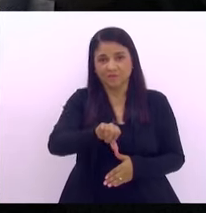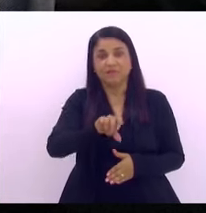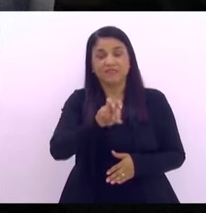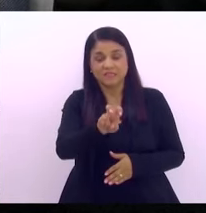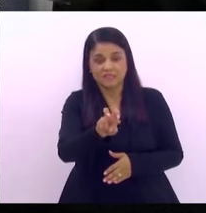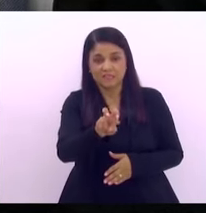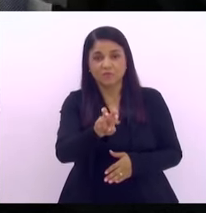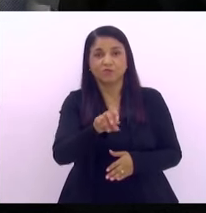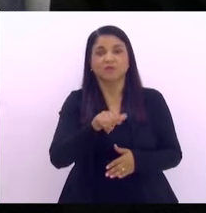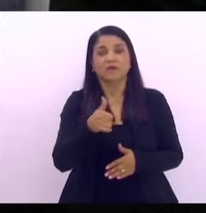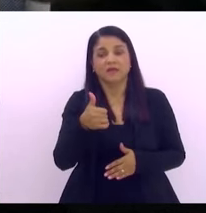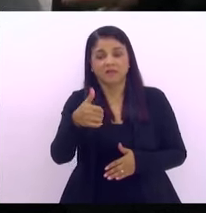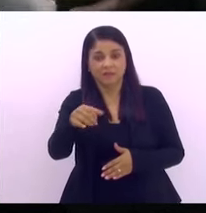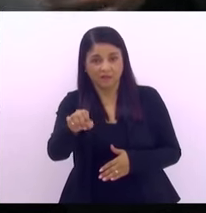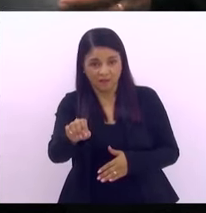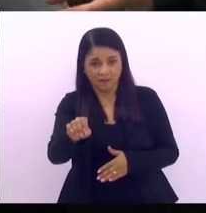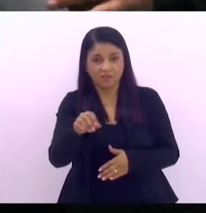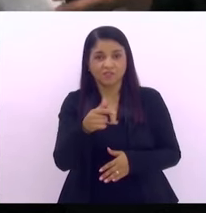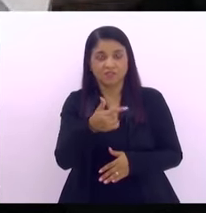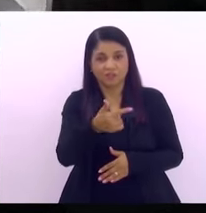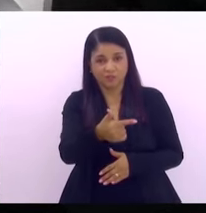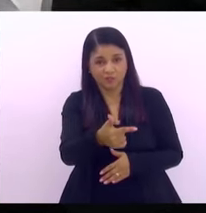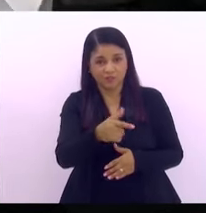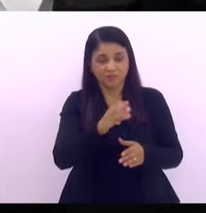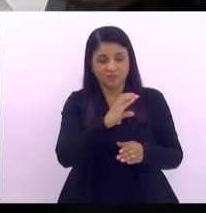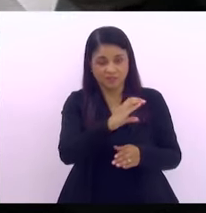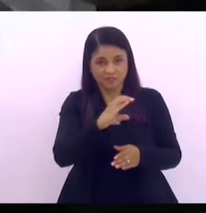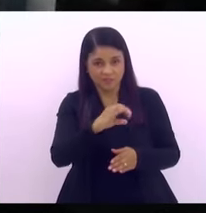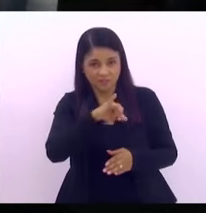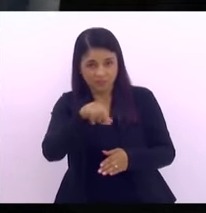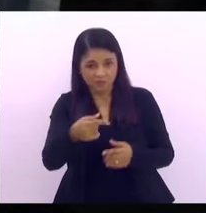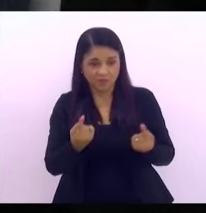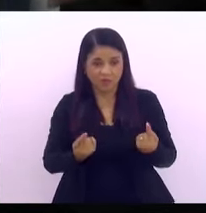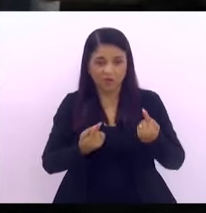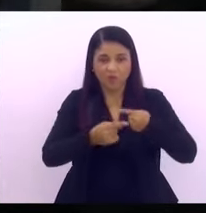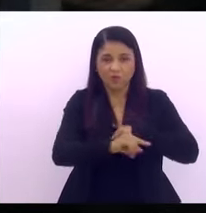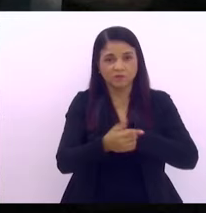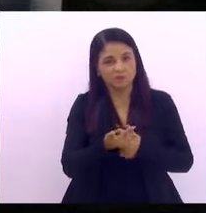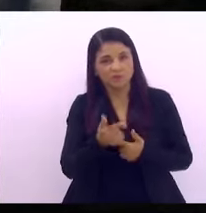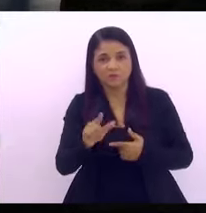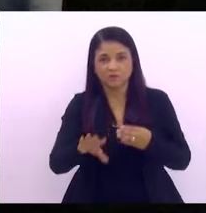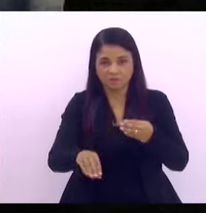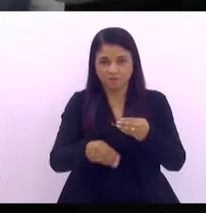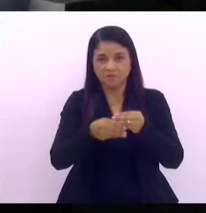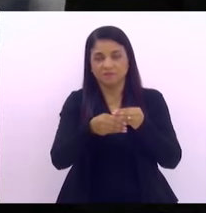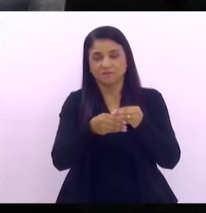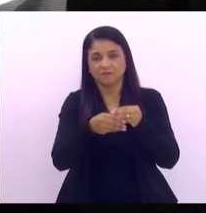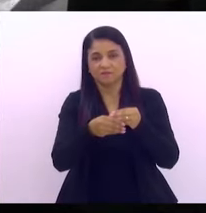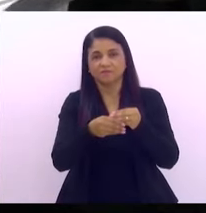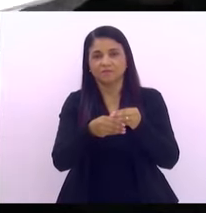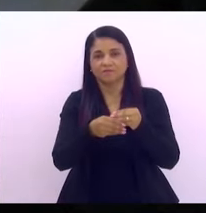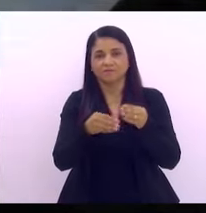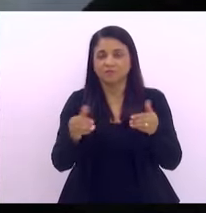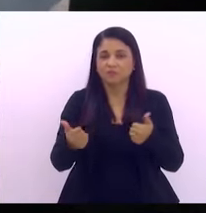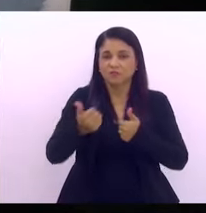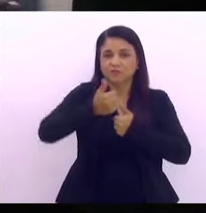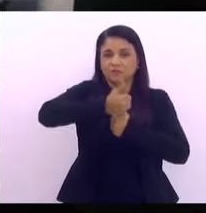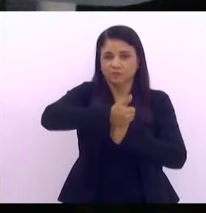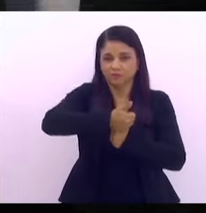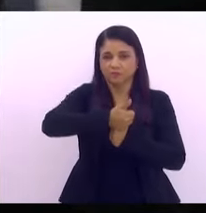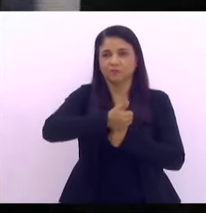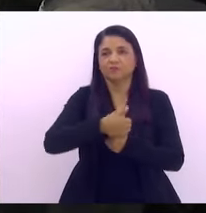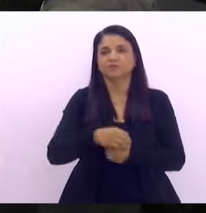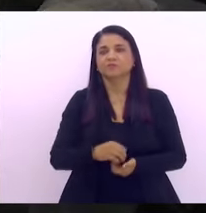CCJ, número 10, pela emenda 2 da CCJ, contrário às demais emendas, concluindo por